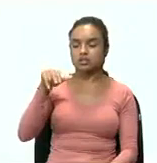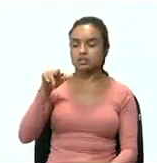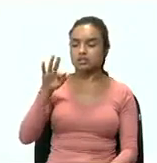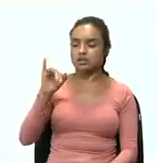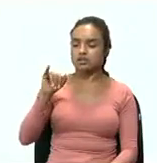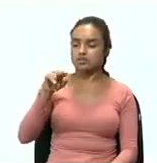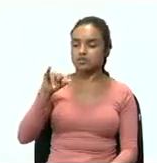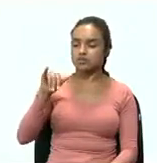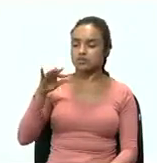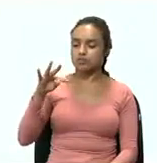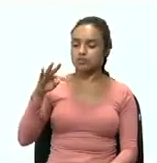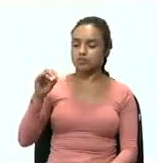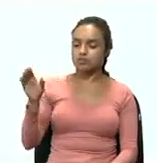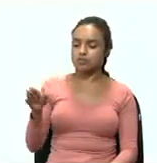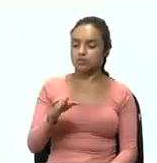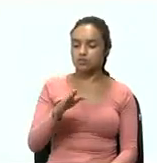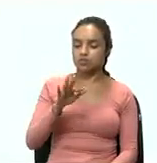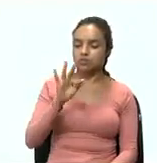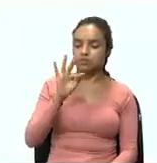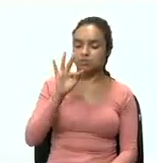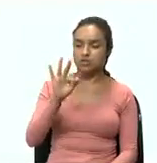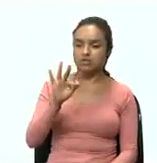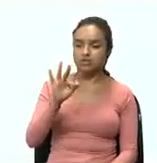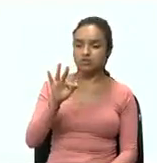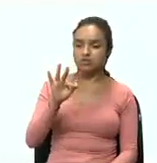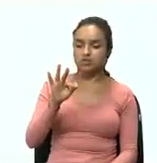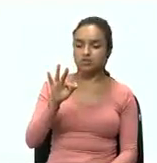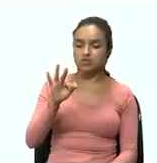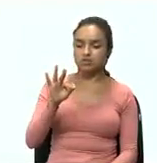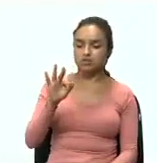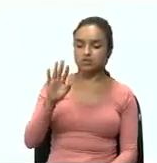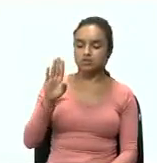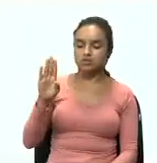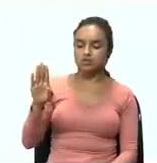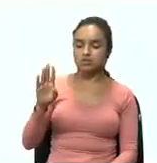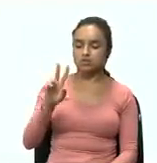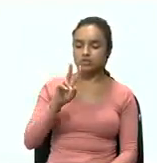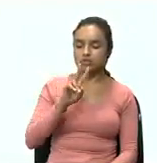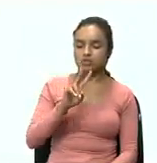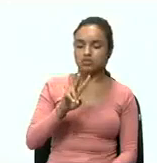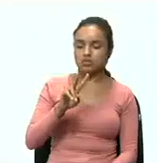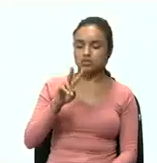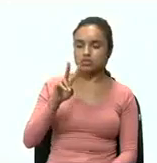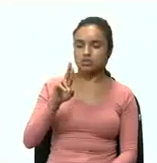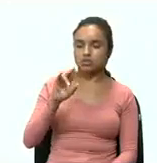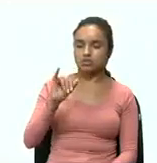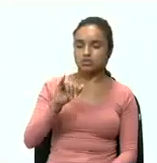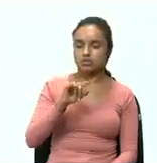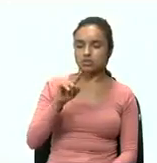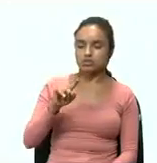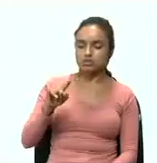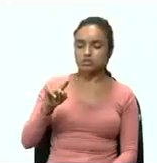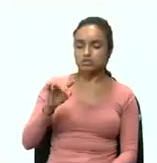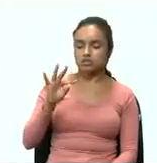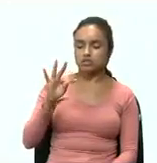Eu vou ter então o f de b, então 2 raiz de t